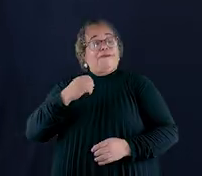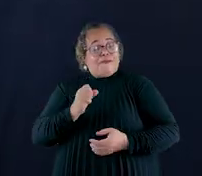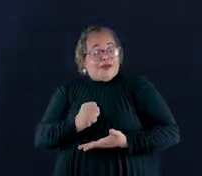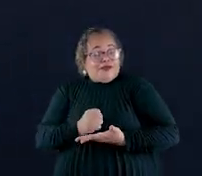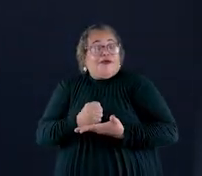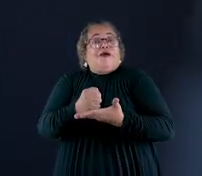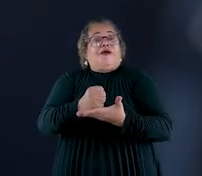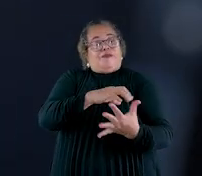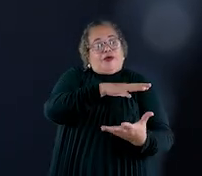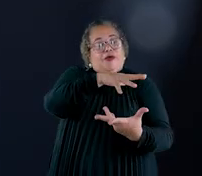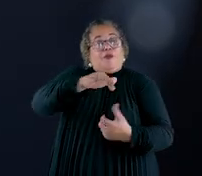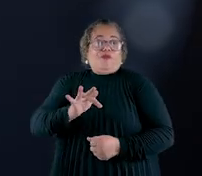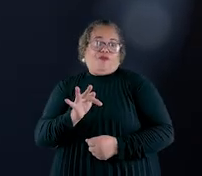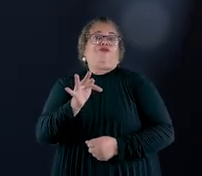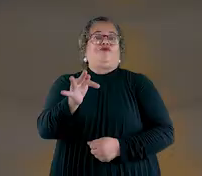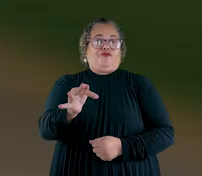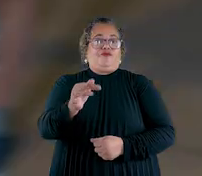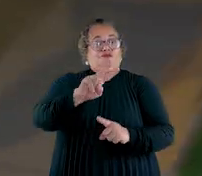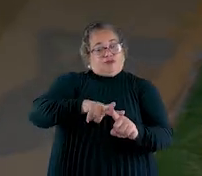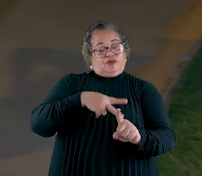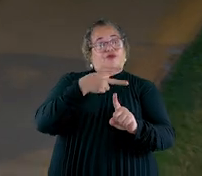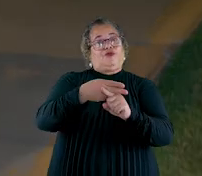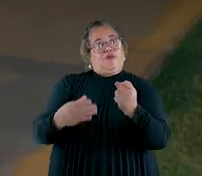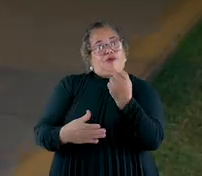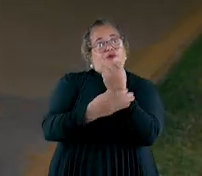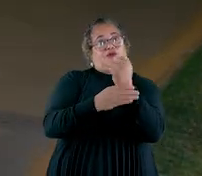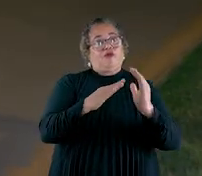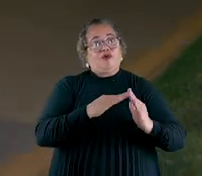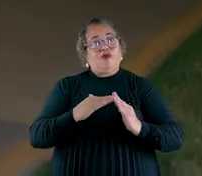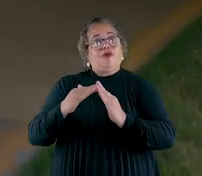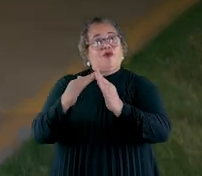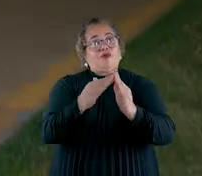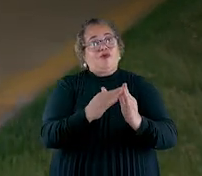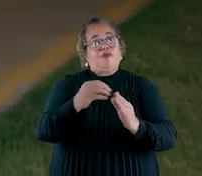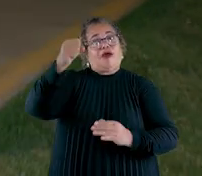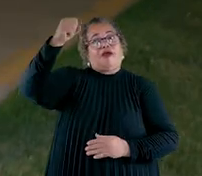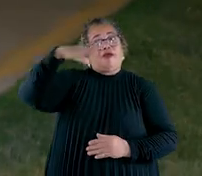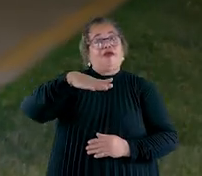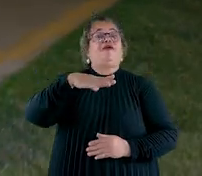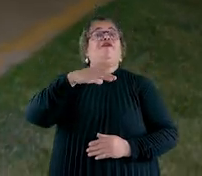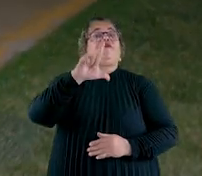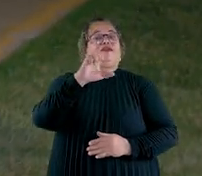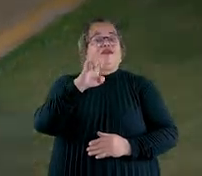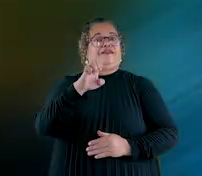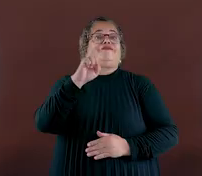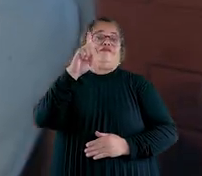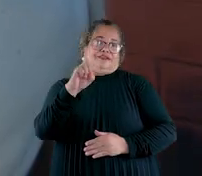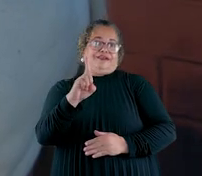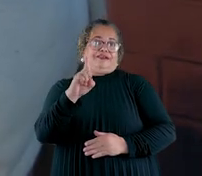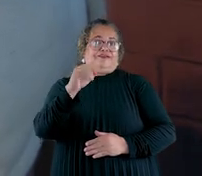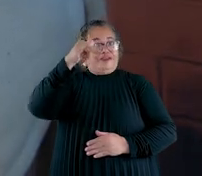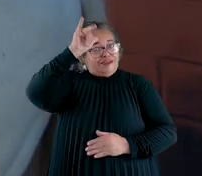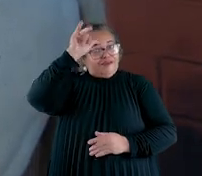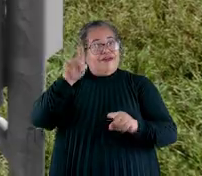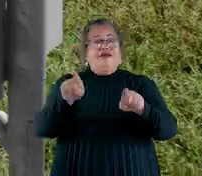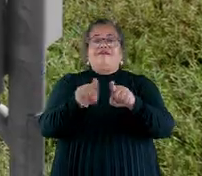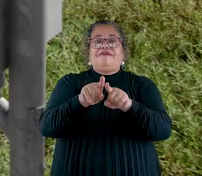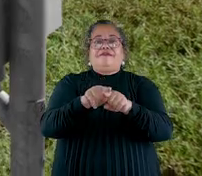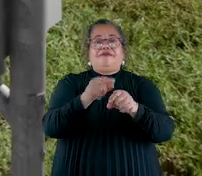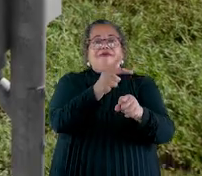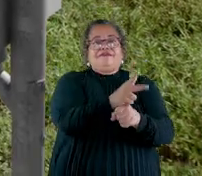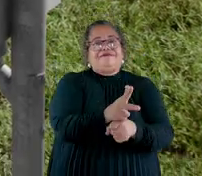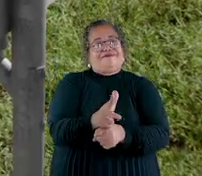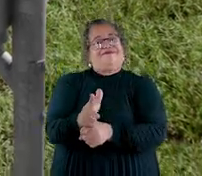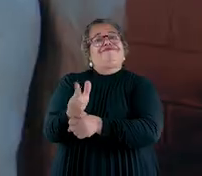que quer salvar o mundo quando crescer. E aumentar a segurança nos bairros com 100% da iluminação em LED. Na zona rural também tem